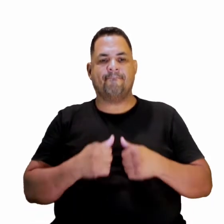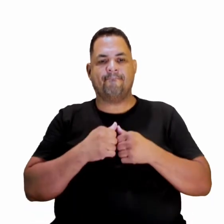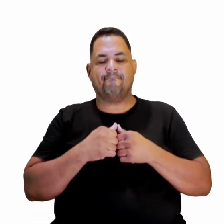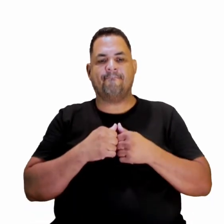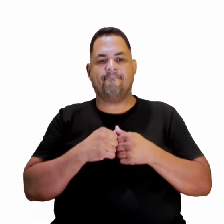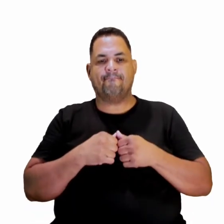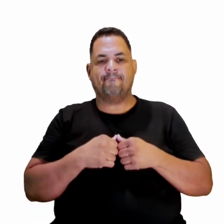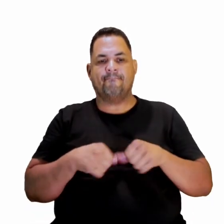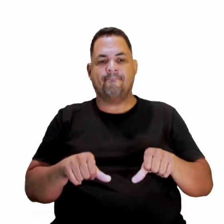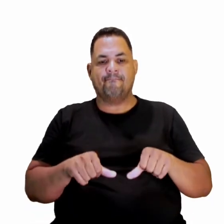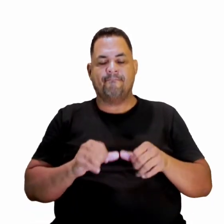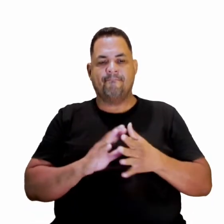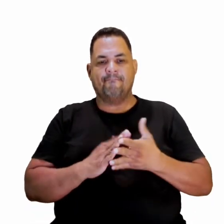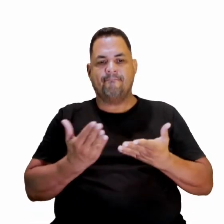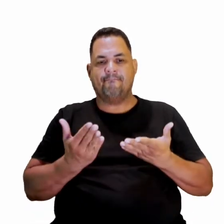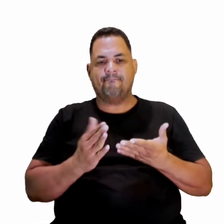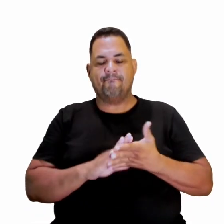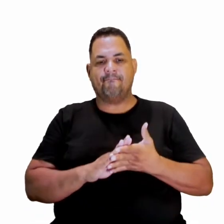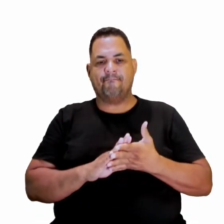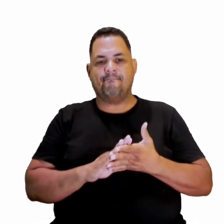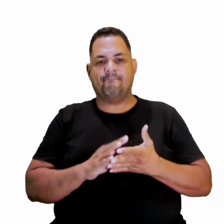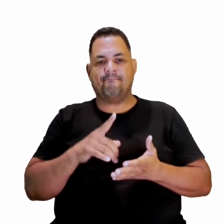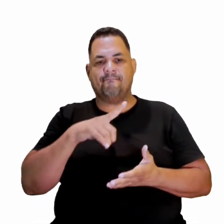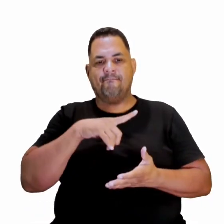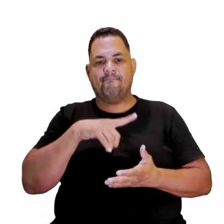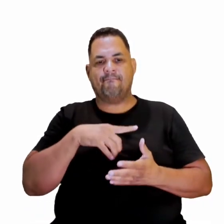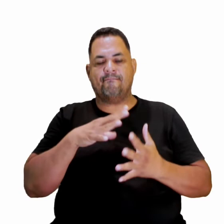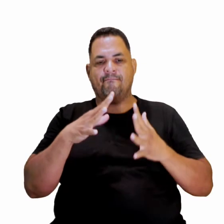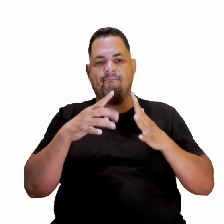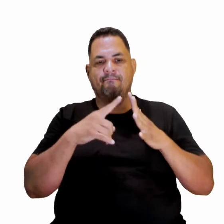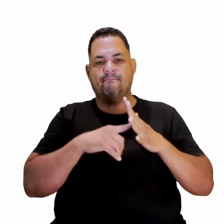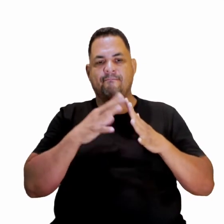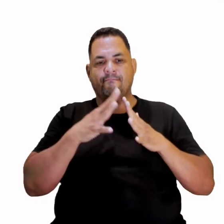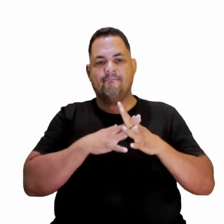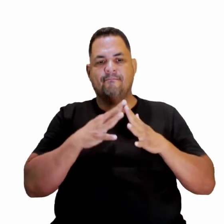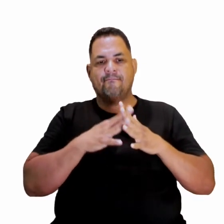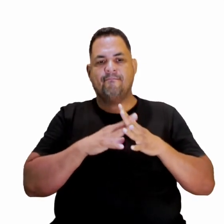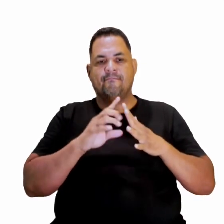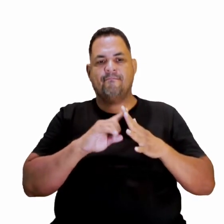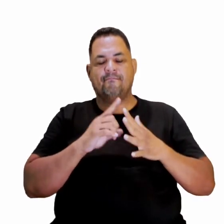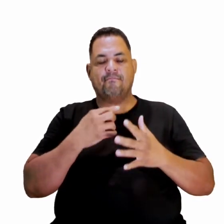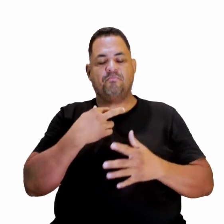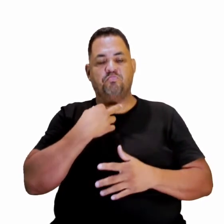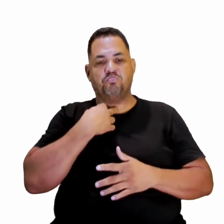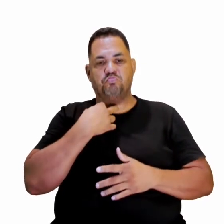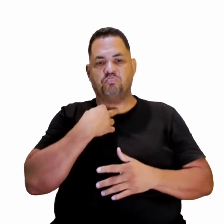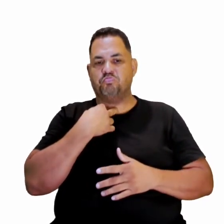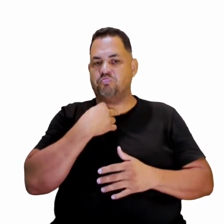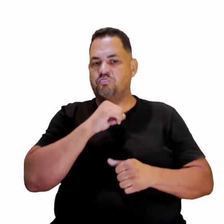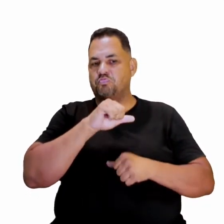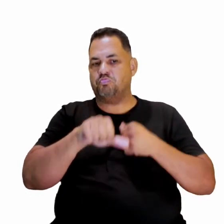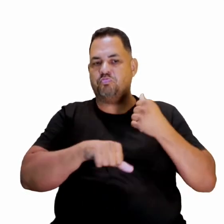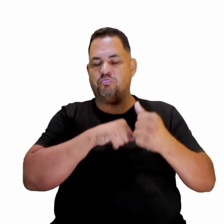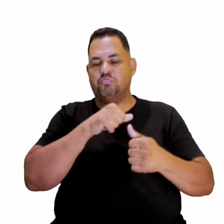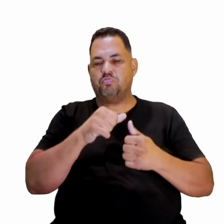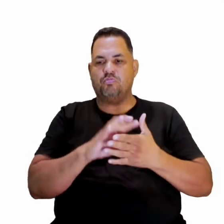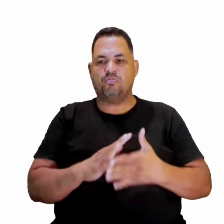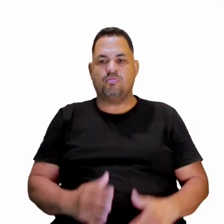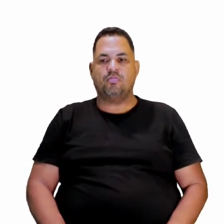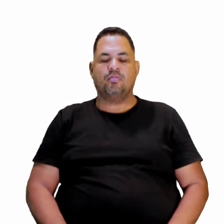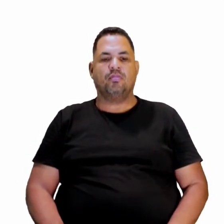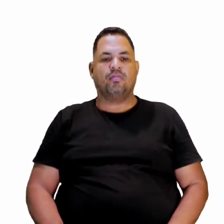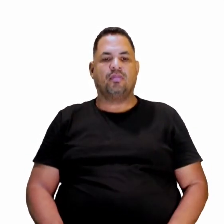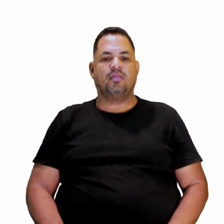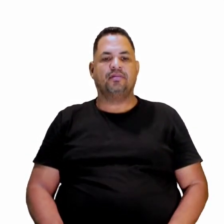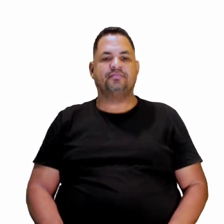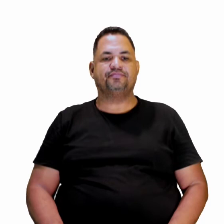ficar, ele tem Y no final, mas ele é precedido de vogal, então eu não vou alterar em nada aqui. Faz parte da regra geral.